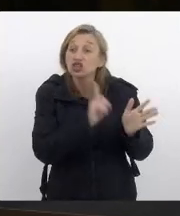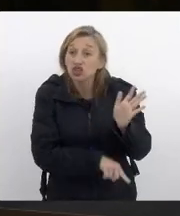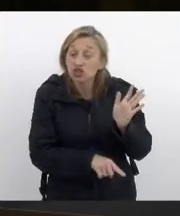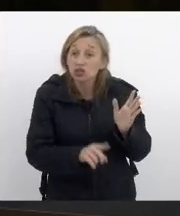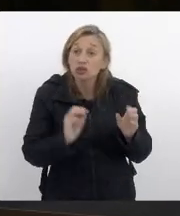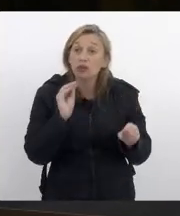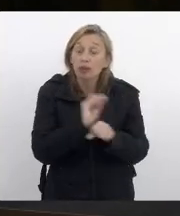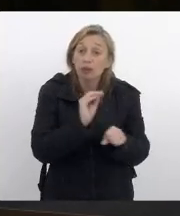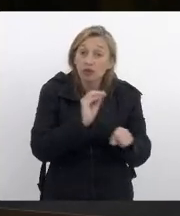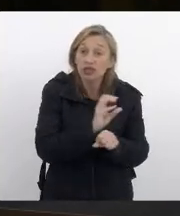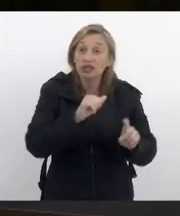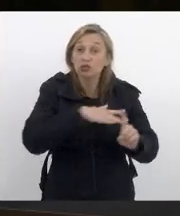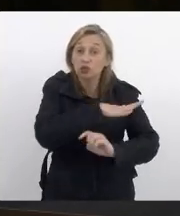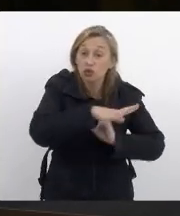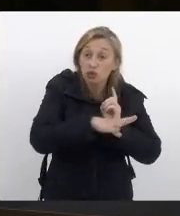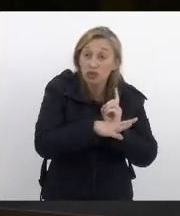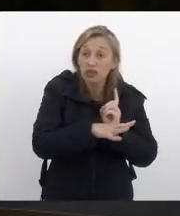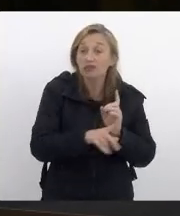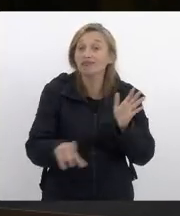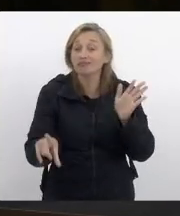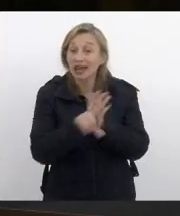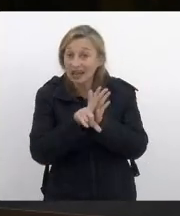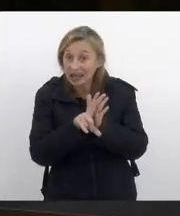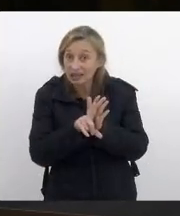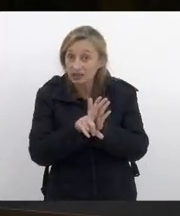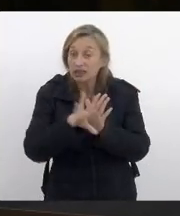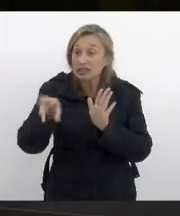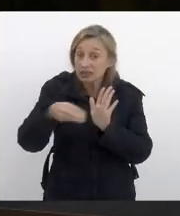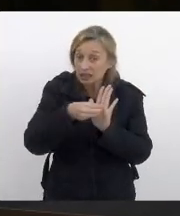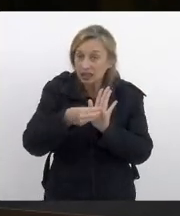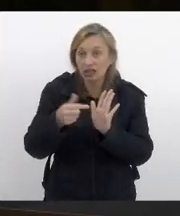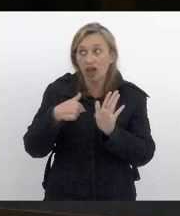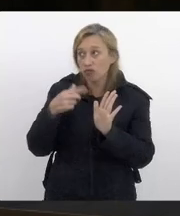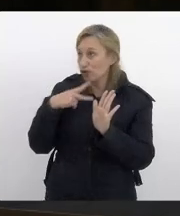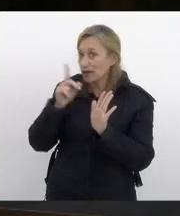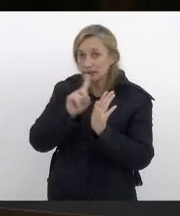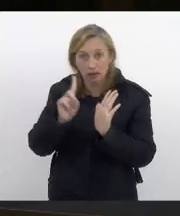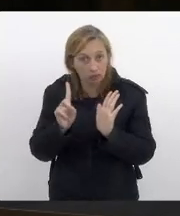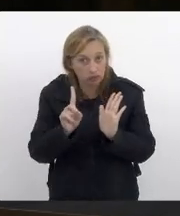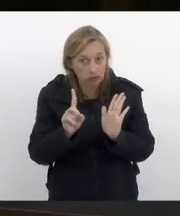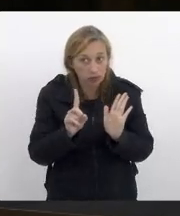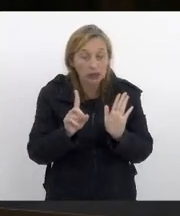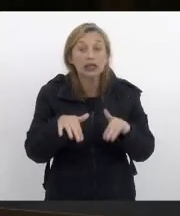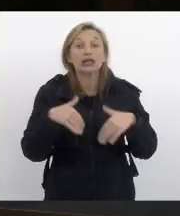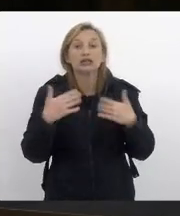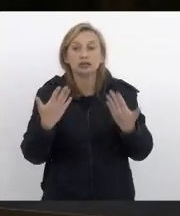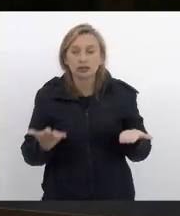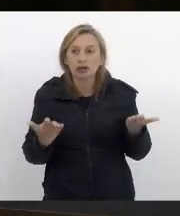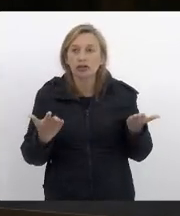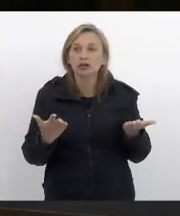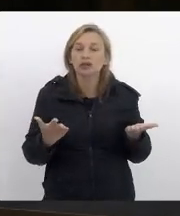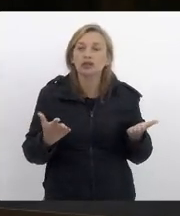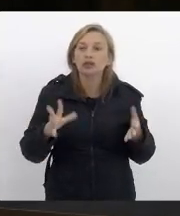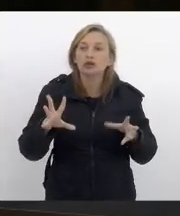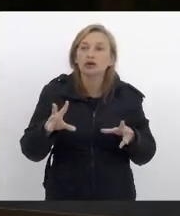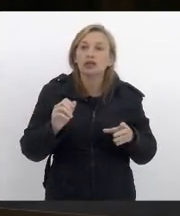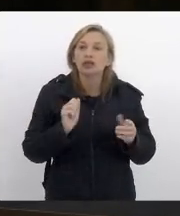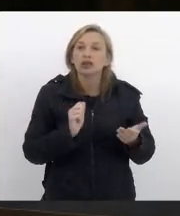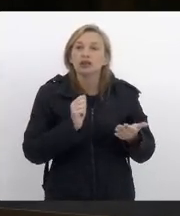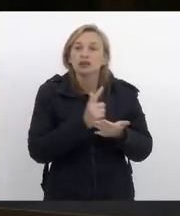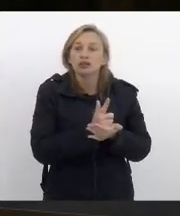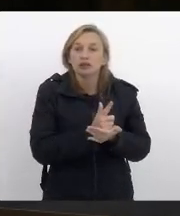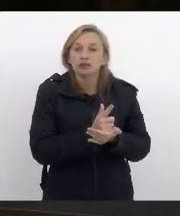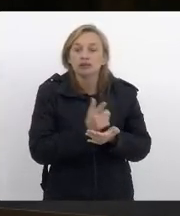para proteção social, isso está na lei, tá? Não sou eu que estou dizendo. Então, a contribuição vai